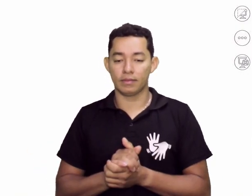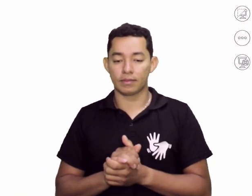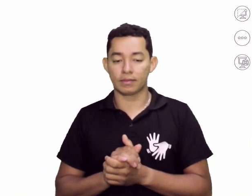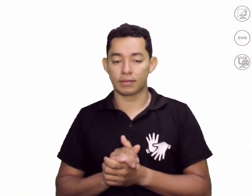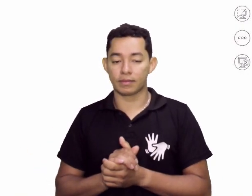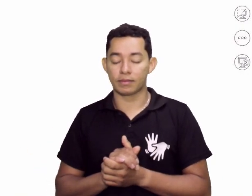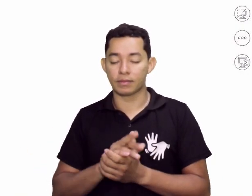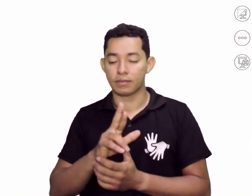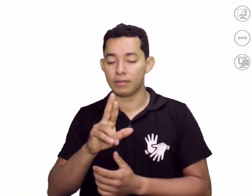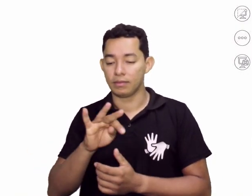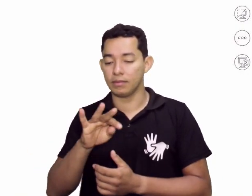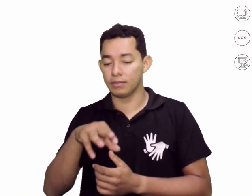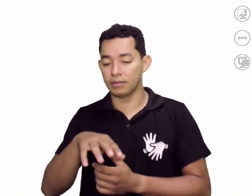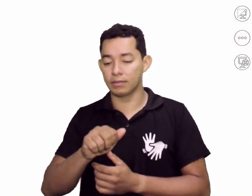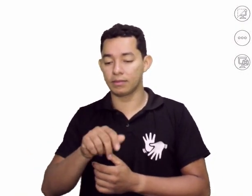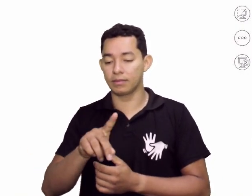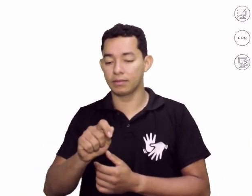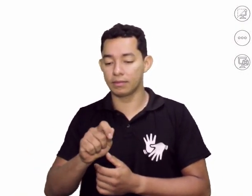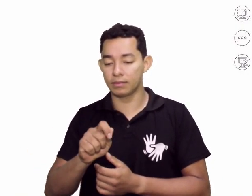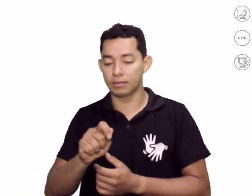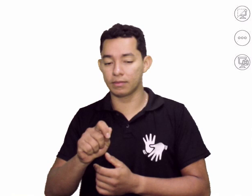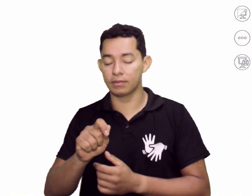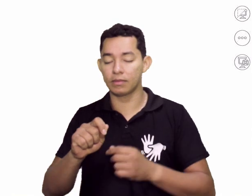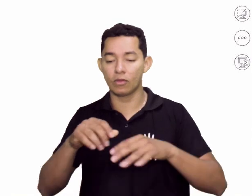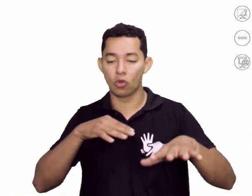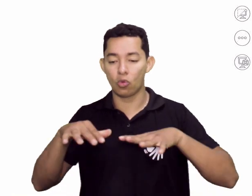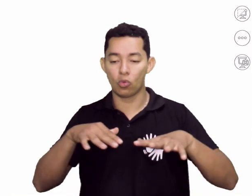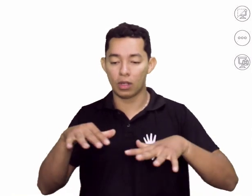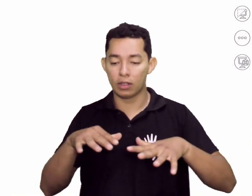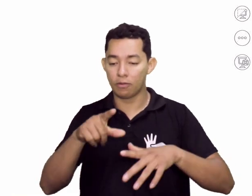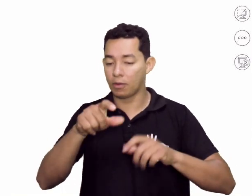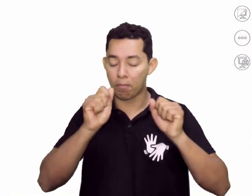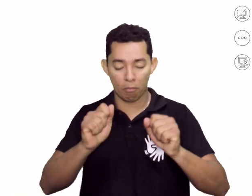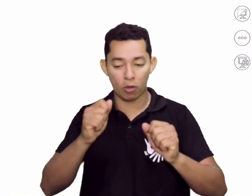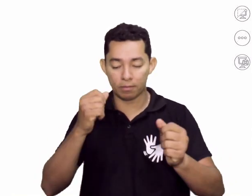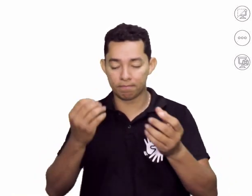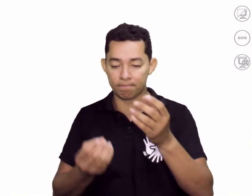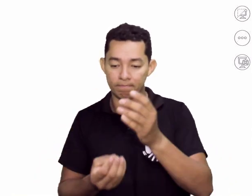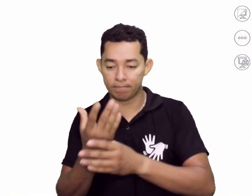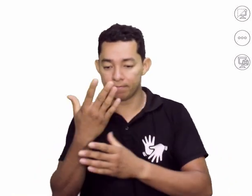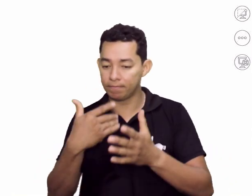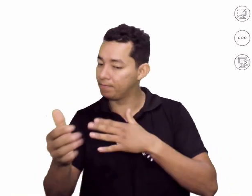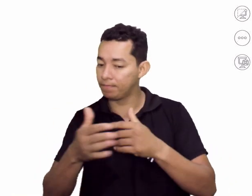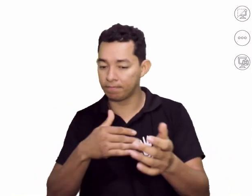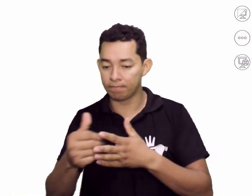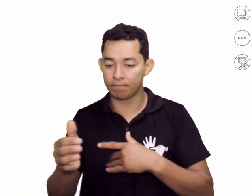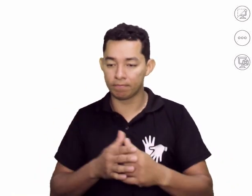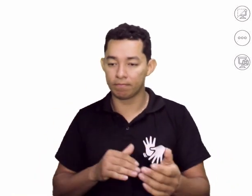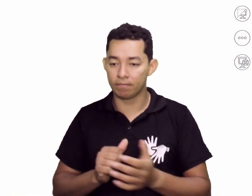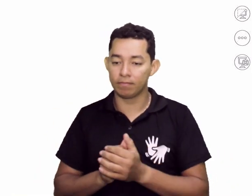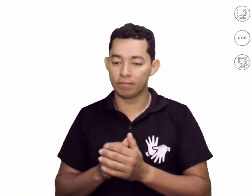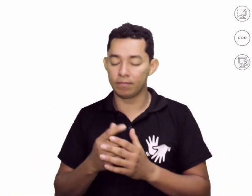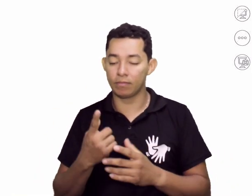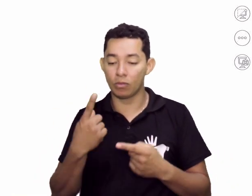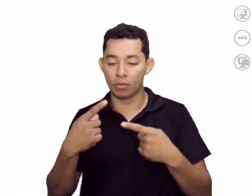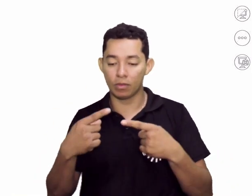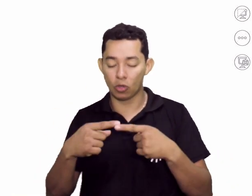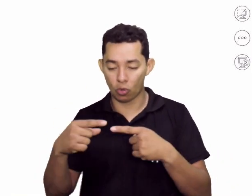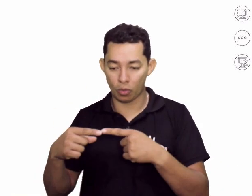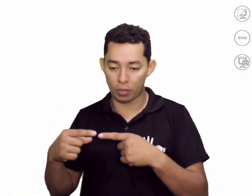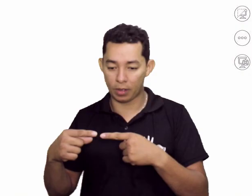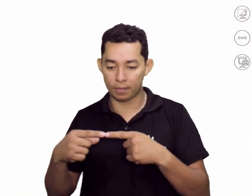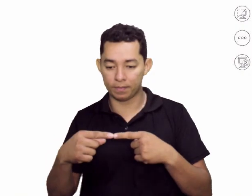aí qualquer coisa que você mexa que tenha a ver com o ritmo, com a música que se encaixa ali,